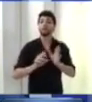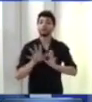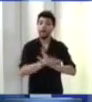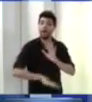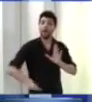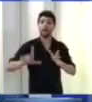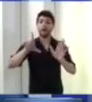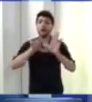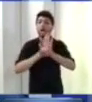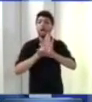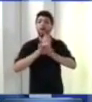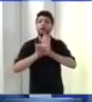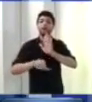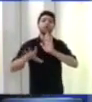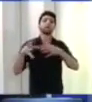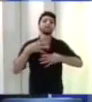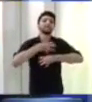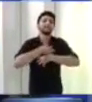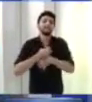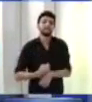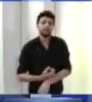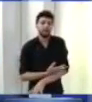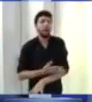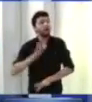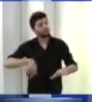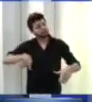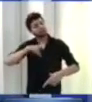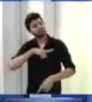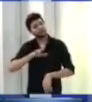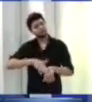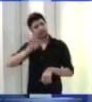é sensibilidade. Isso eu tenho até demais.